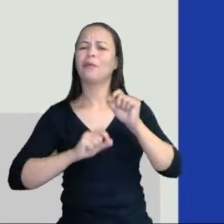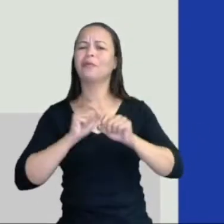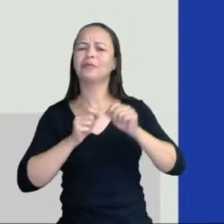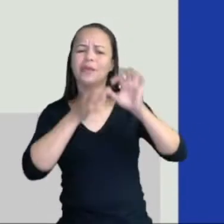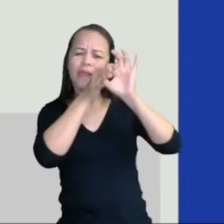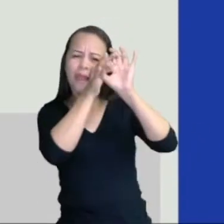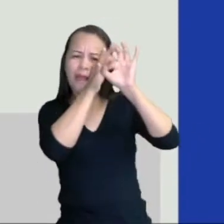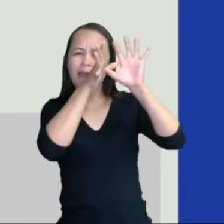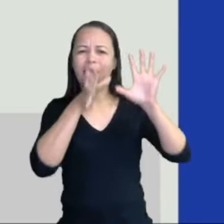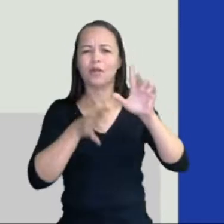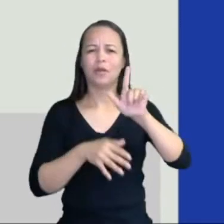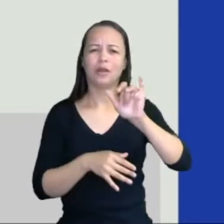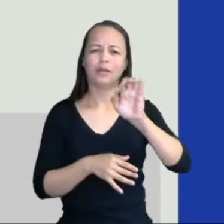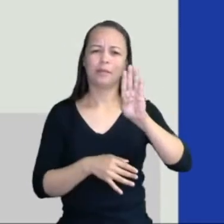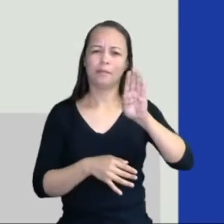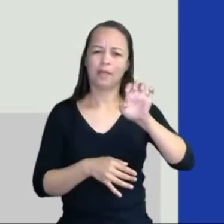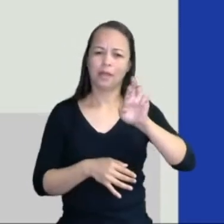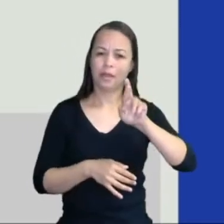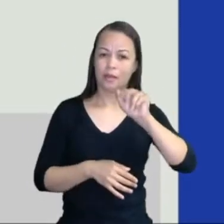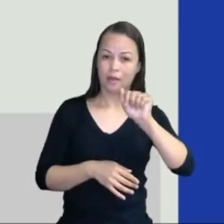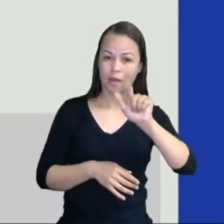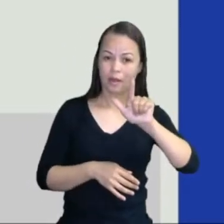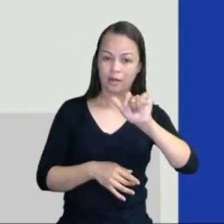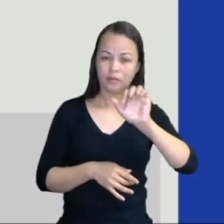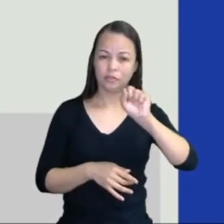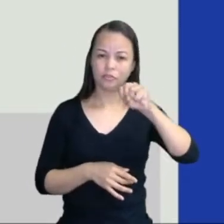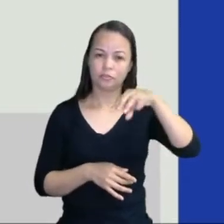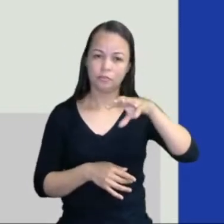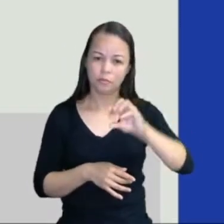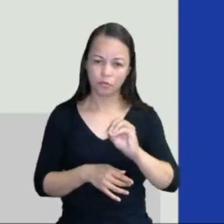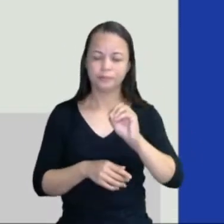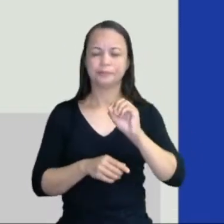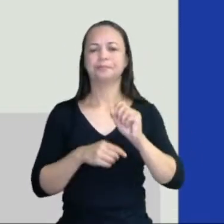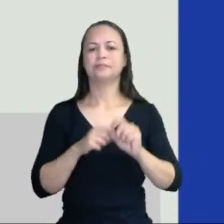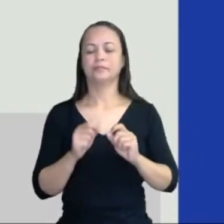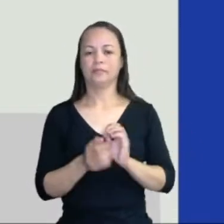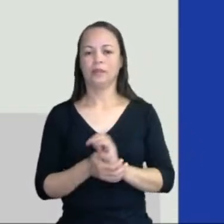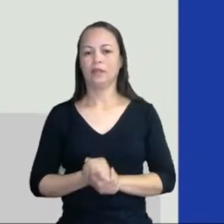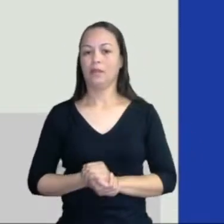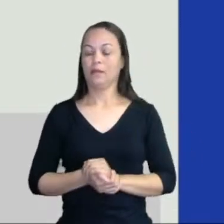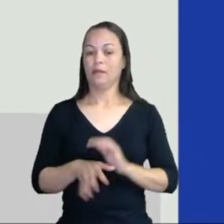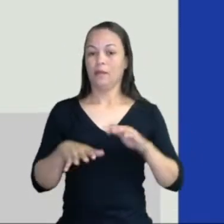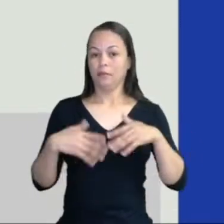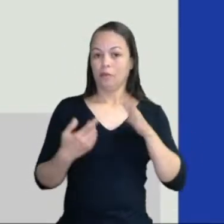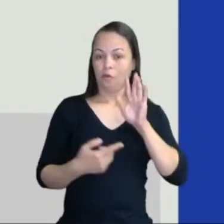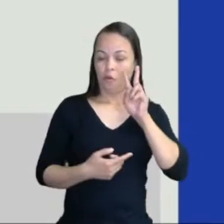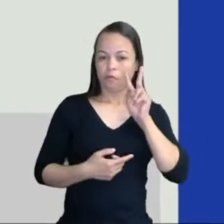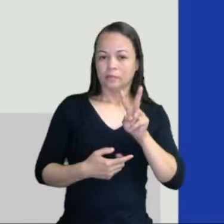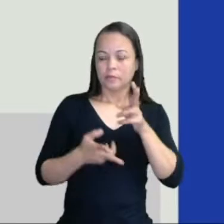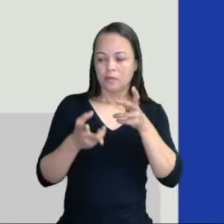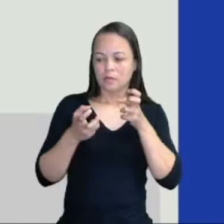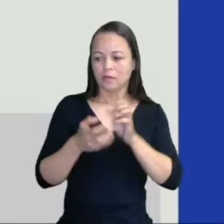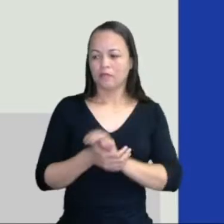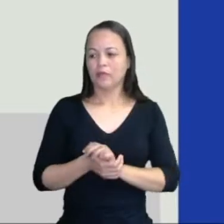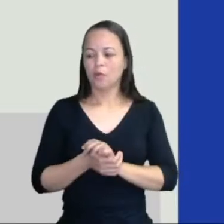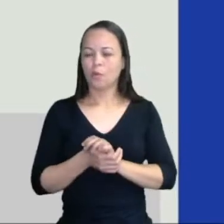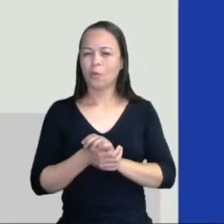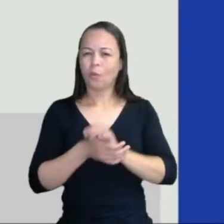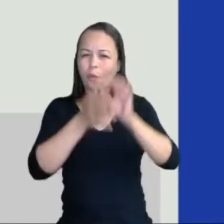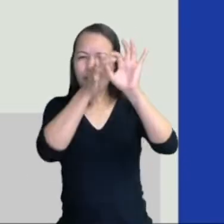o liberalismo, ok? Então vejam só, o liberalismo, do ponto de